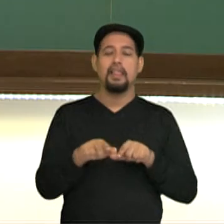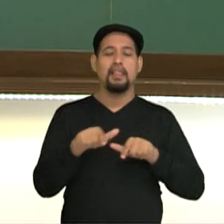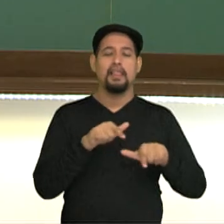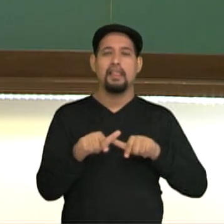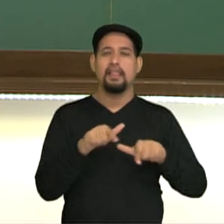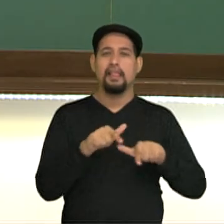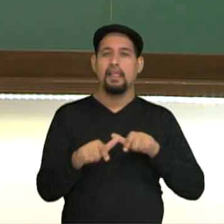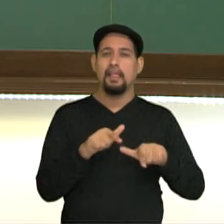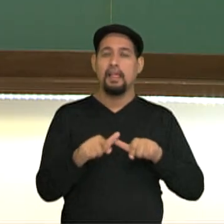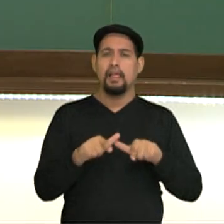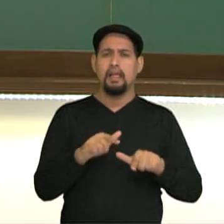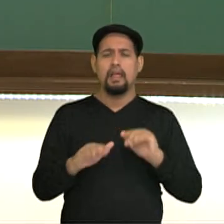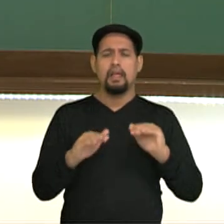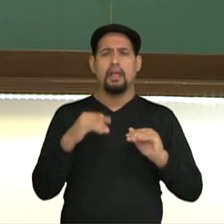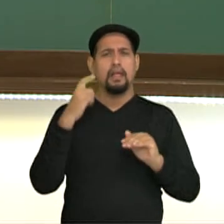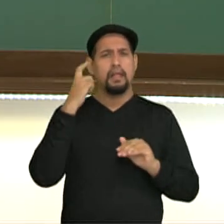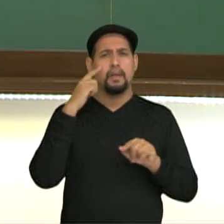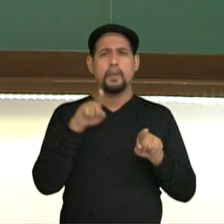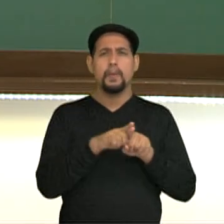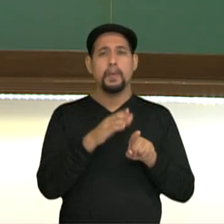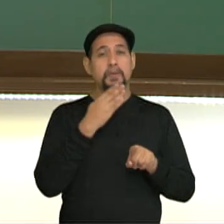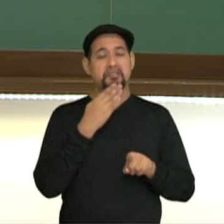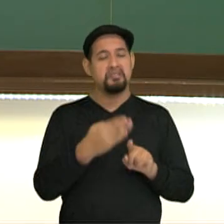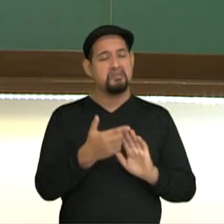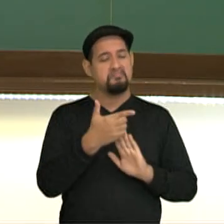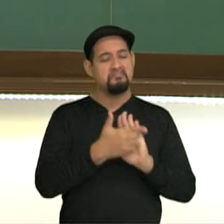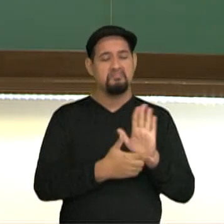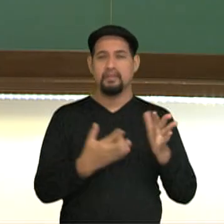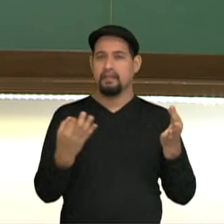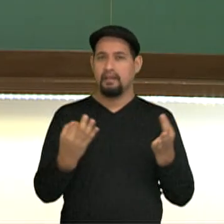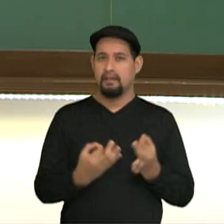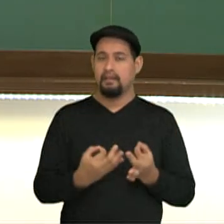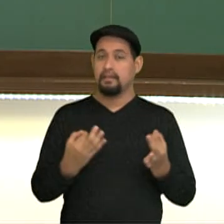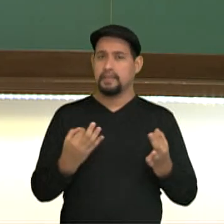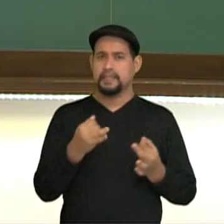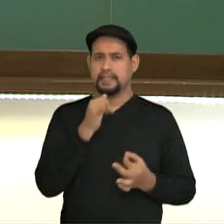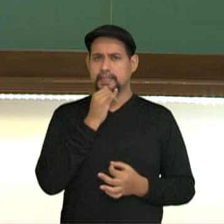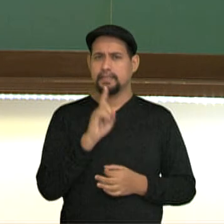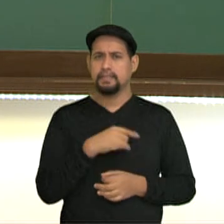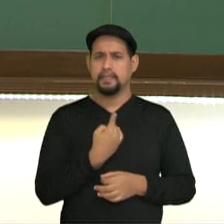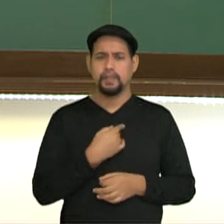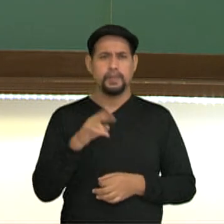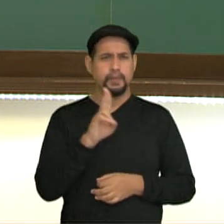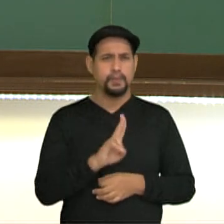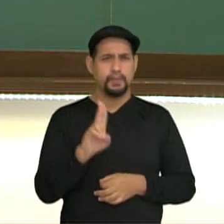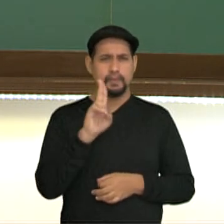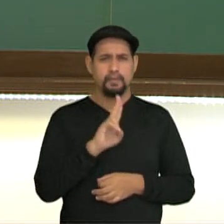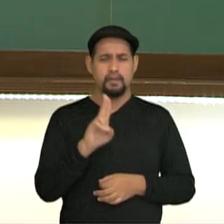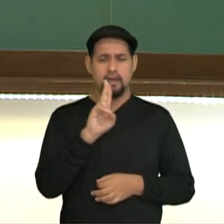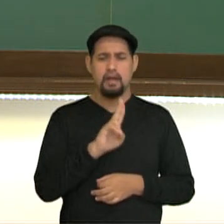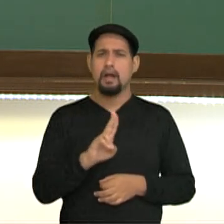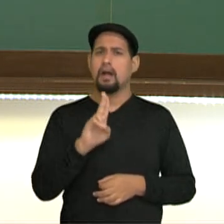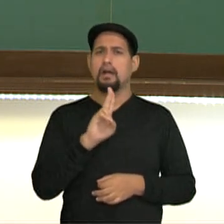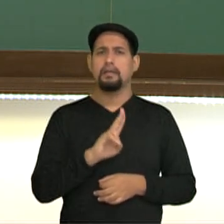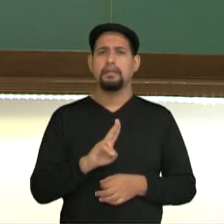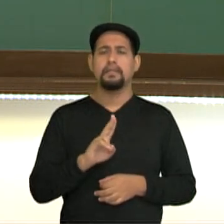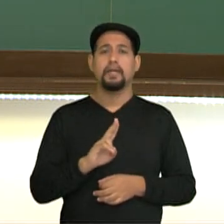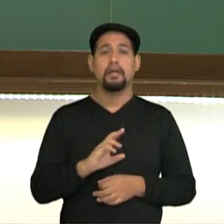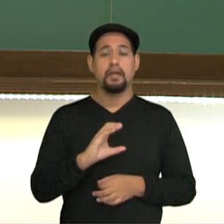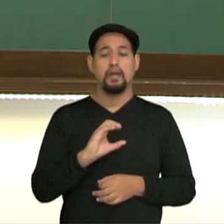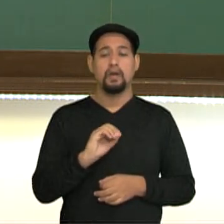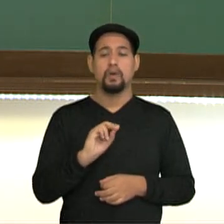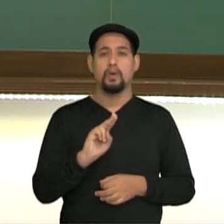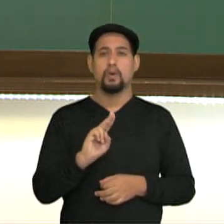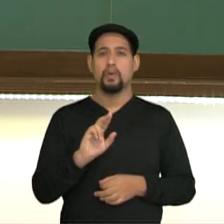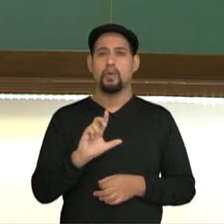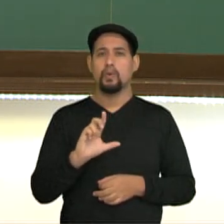trabalho da possibilidade, ou de um pedido polido, né? Se nós utilizássemos essa expressão, could